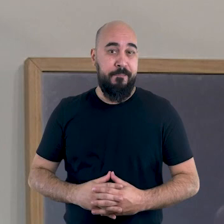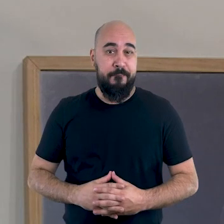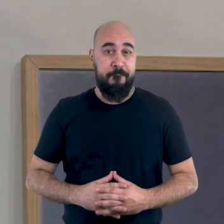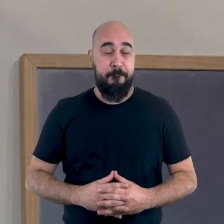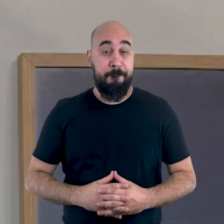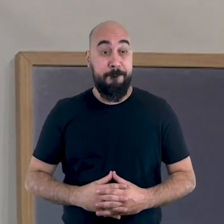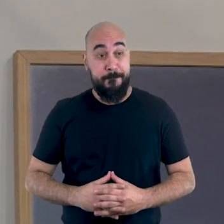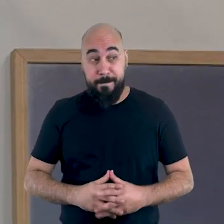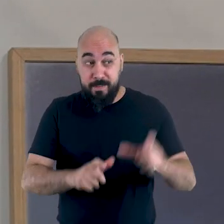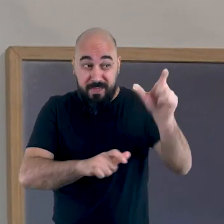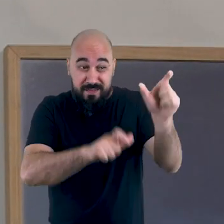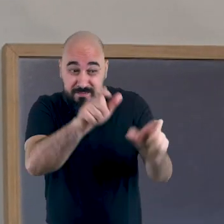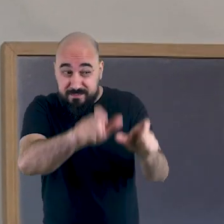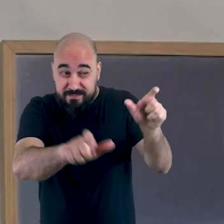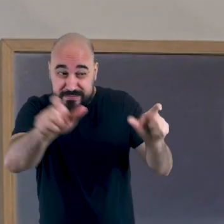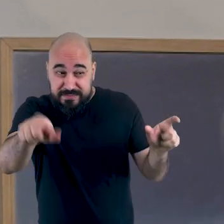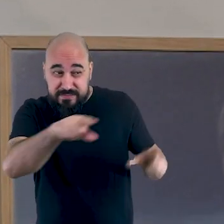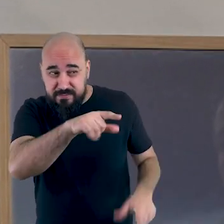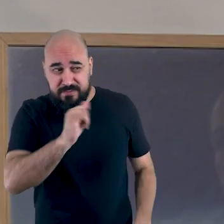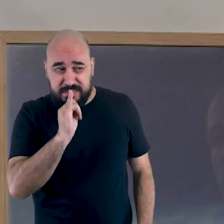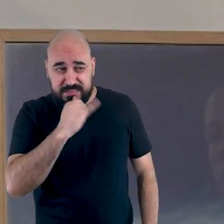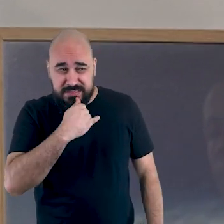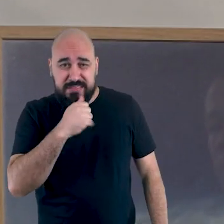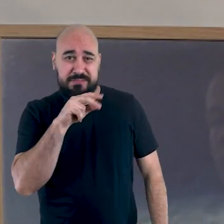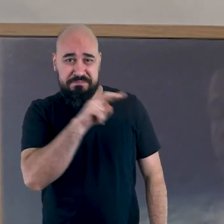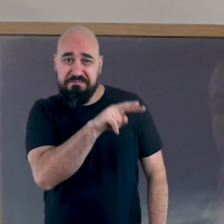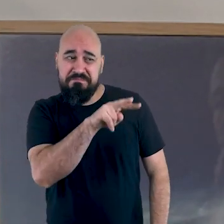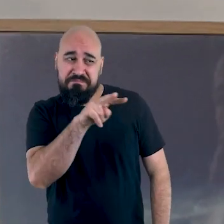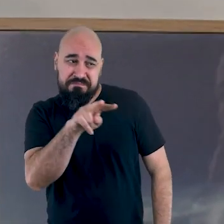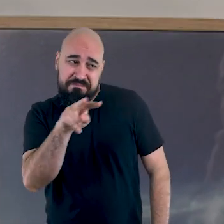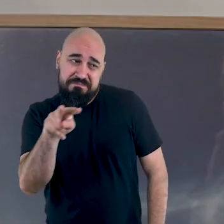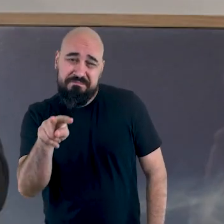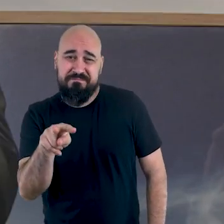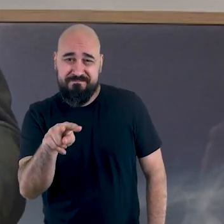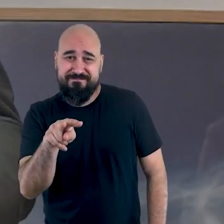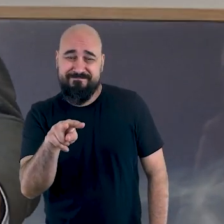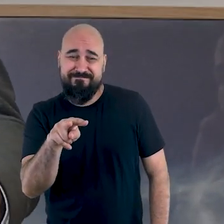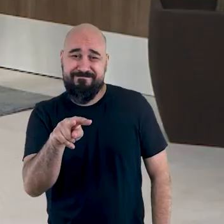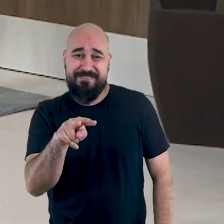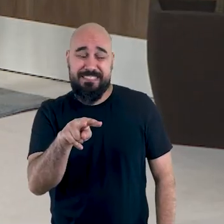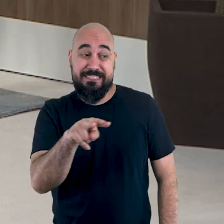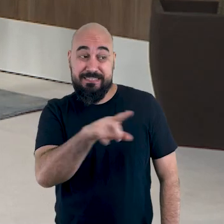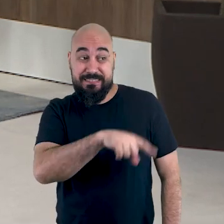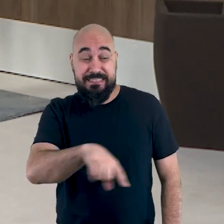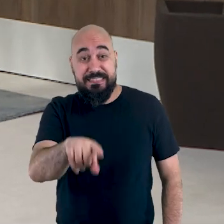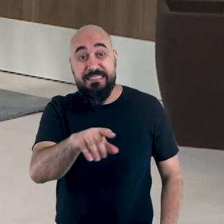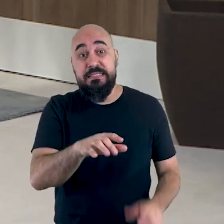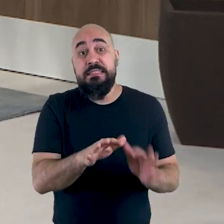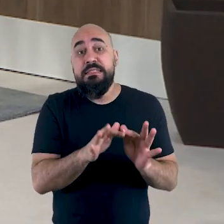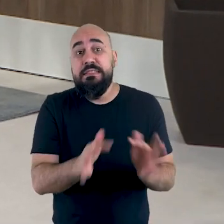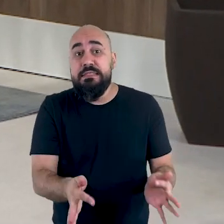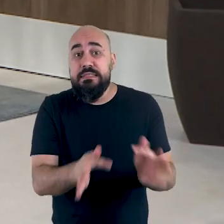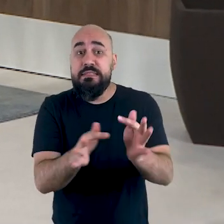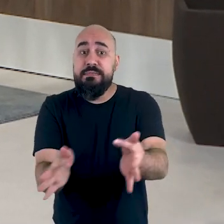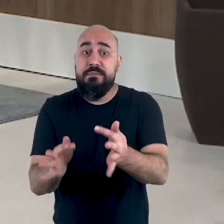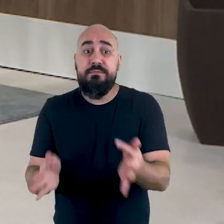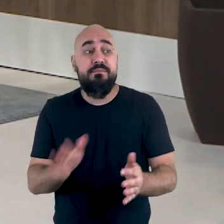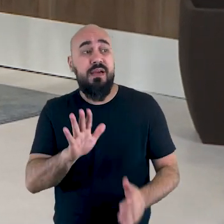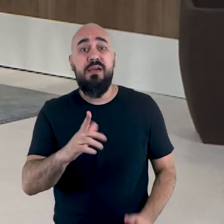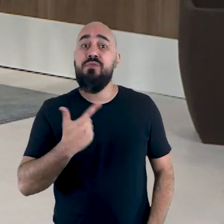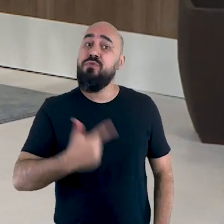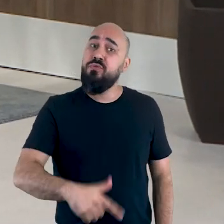Gente triste tenho visto, gente humilde sem